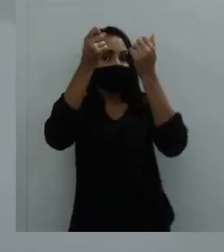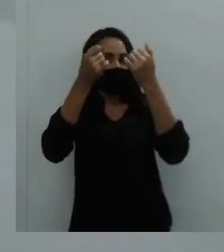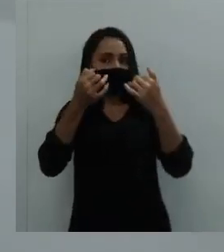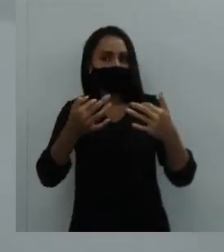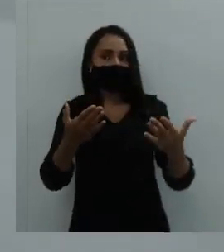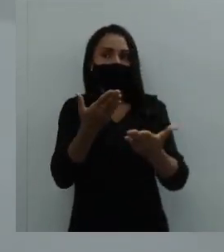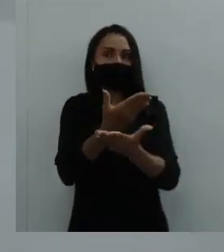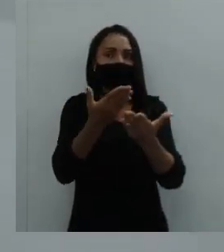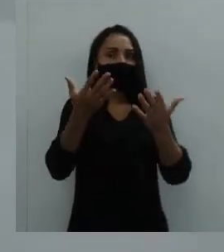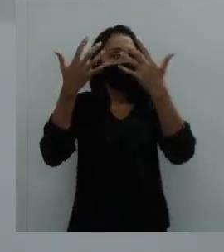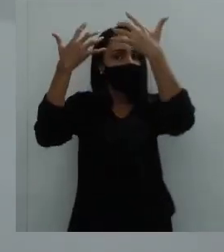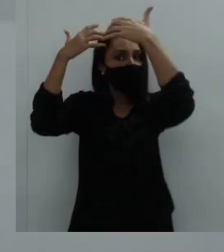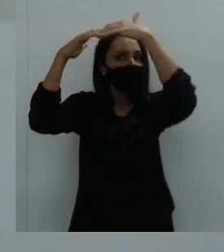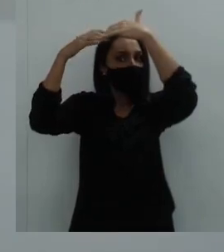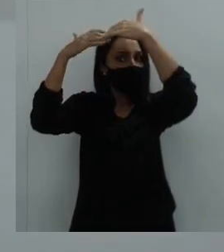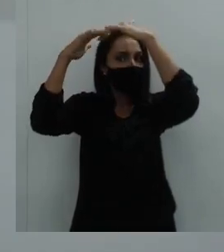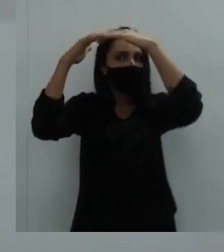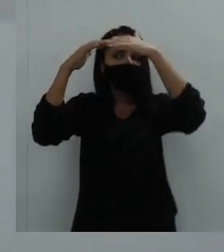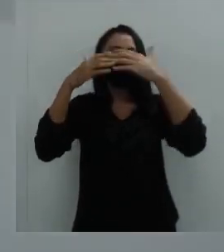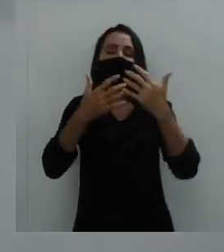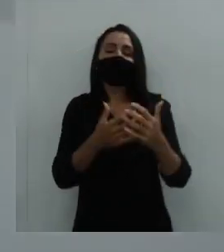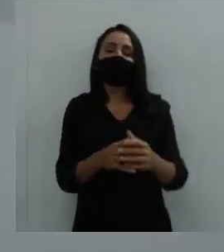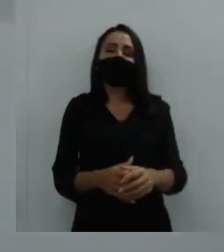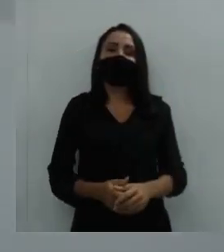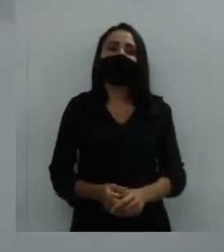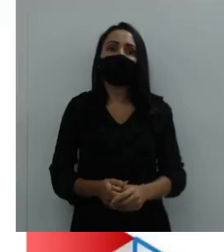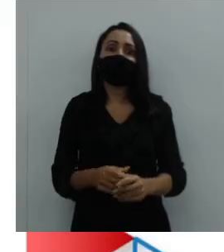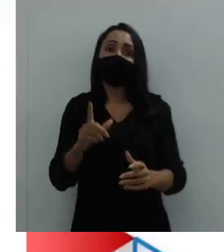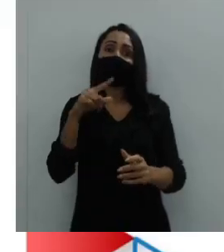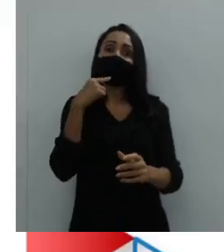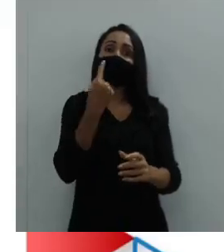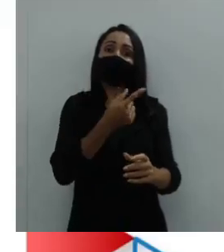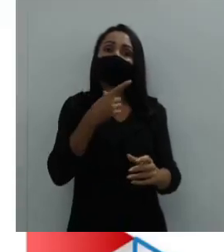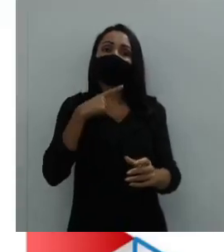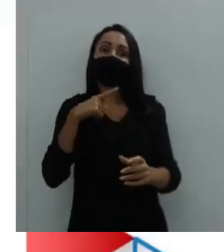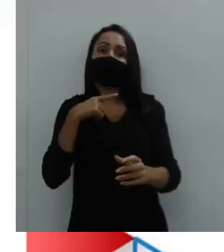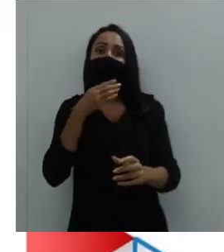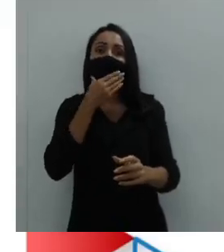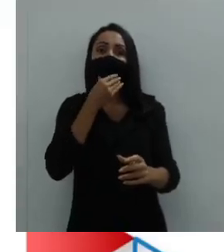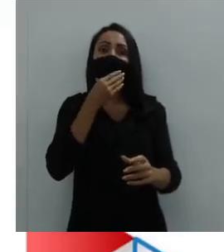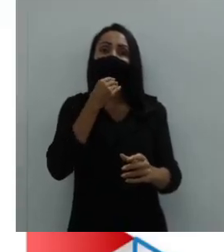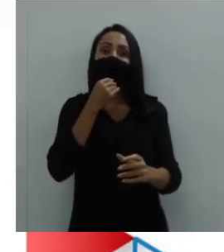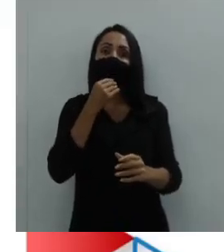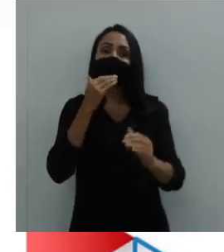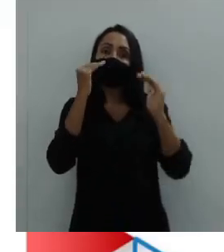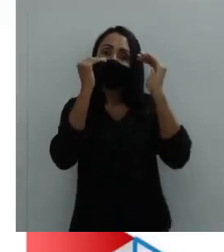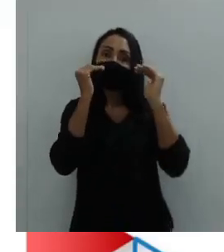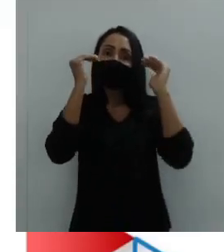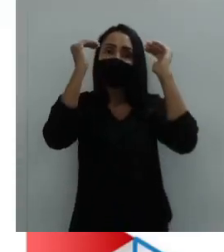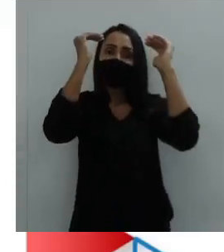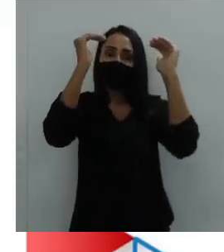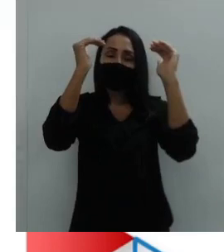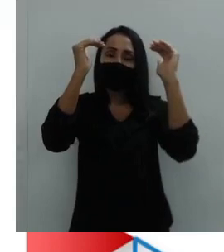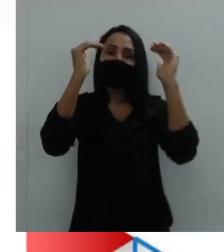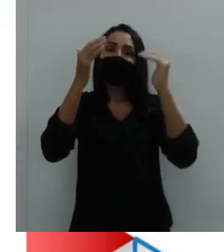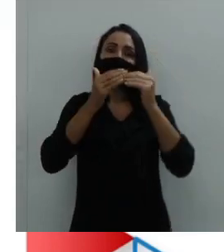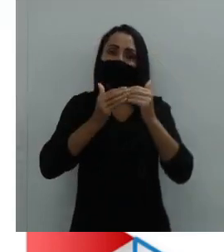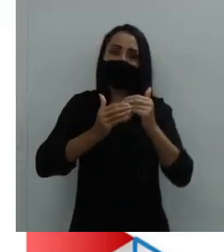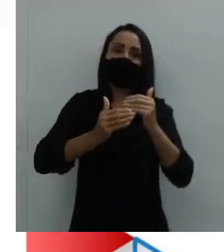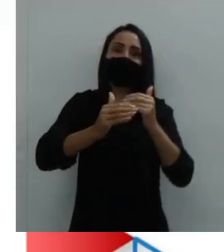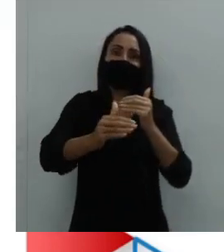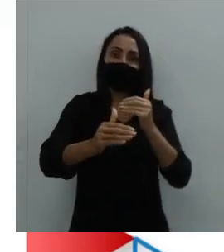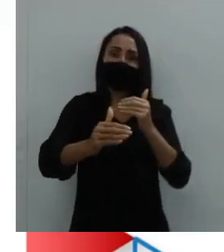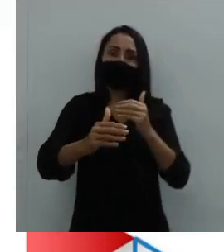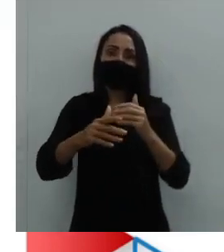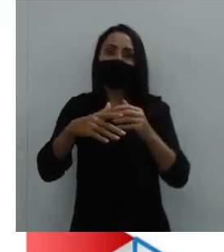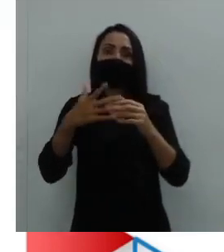uma reflexão. Olhando para a tela, nós temos homem superior, é aquele que começa por